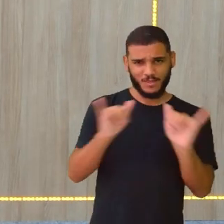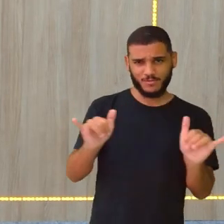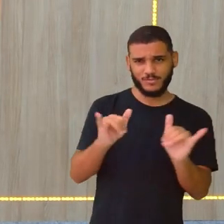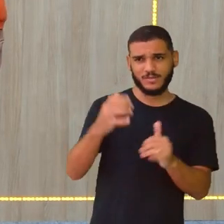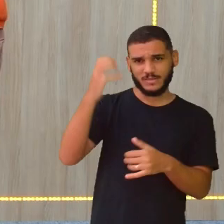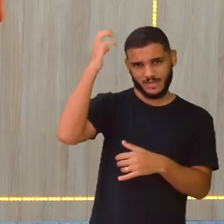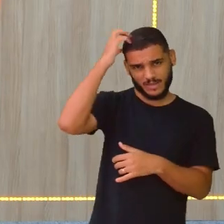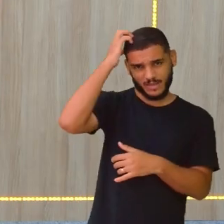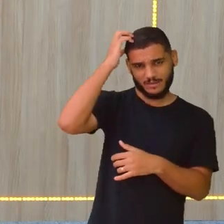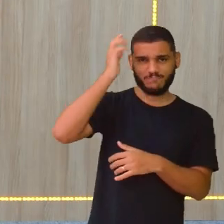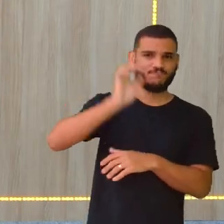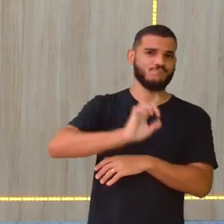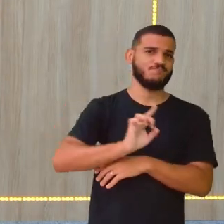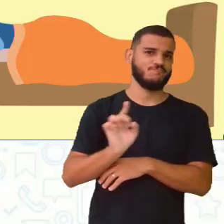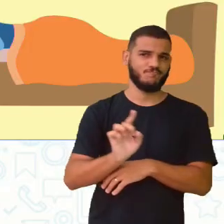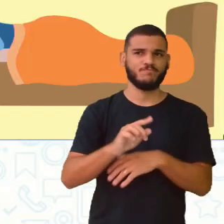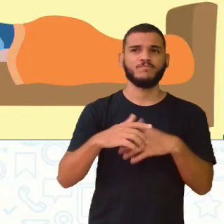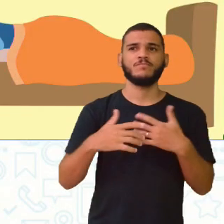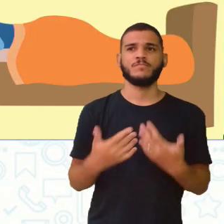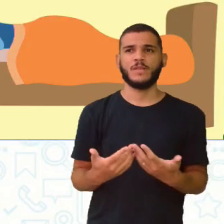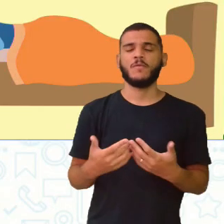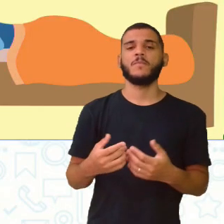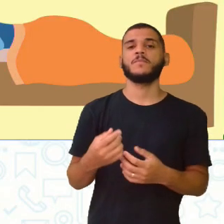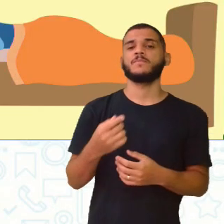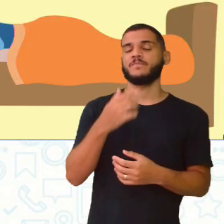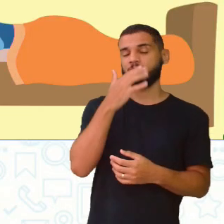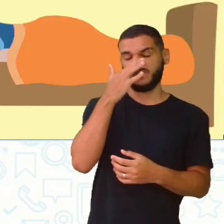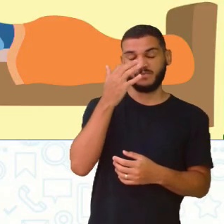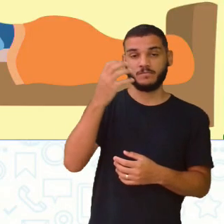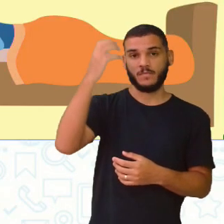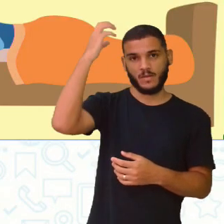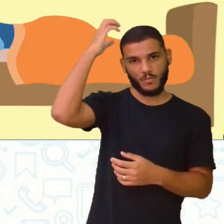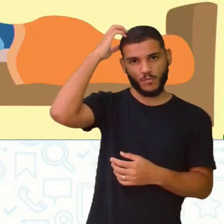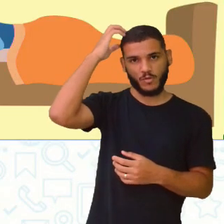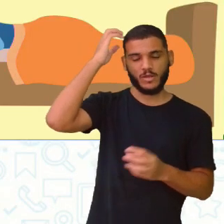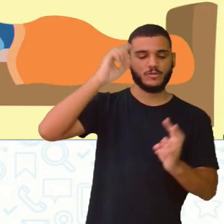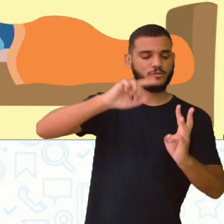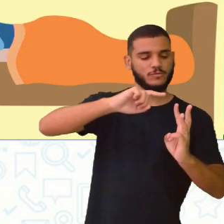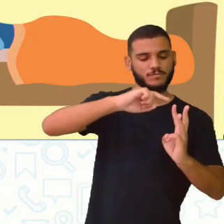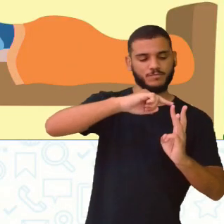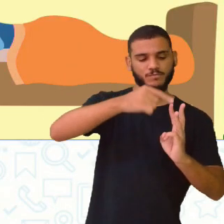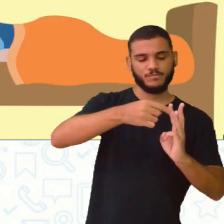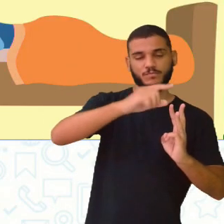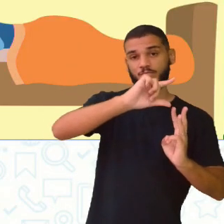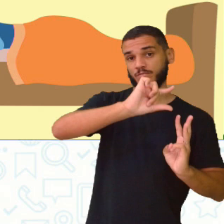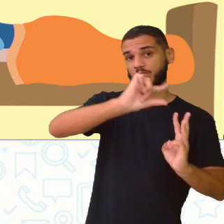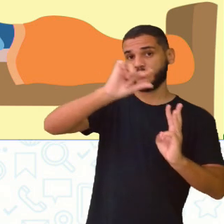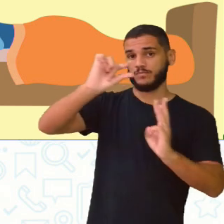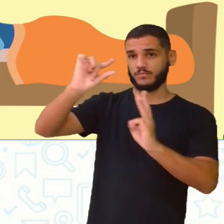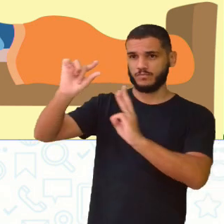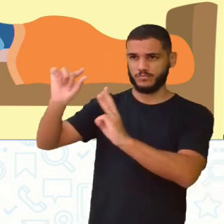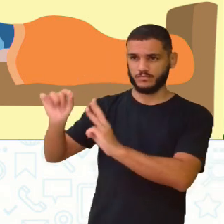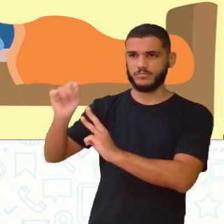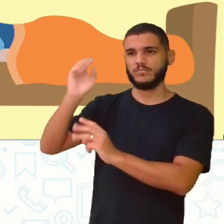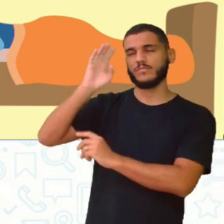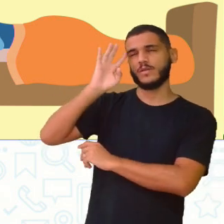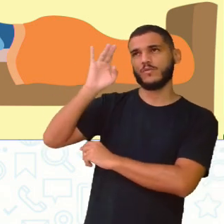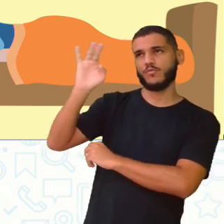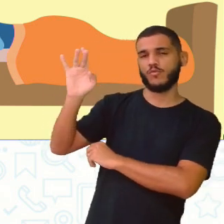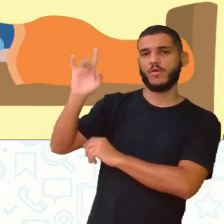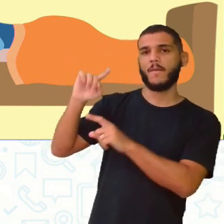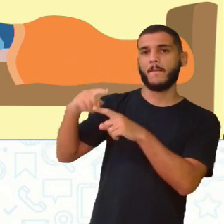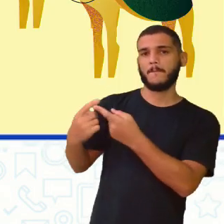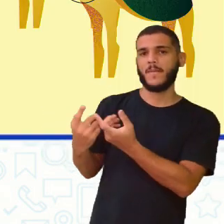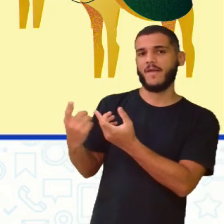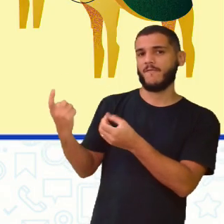Herodes. Os reis magos, depois de alertados em sonho, não atendem ao